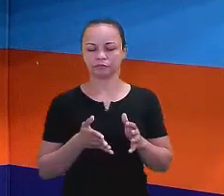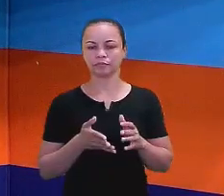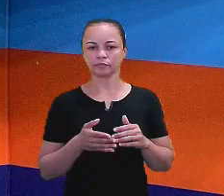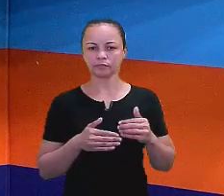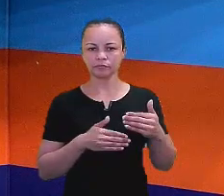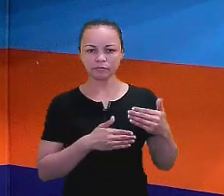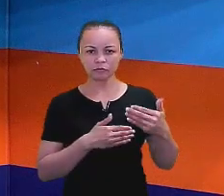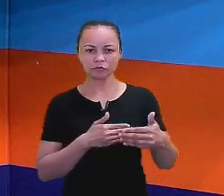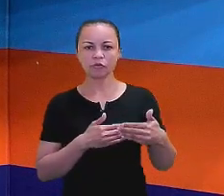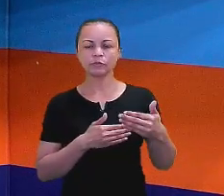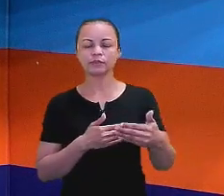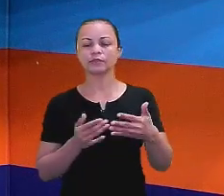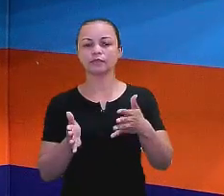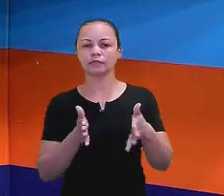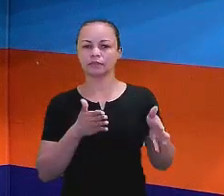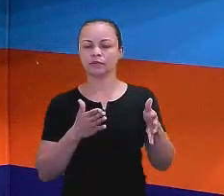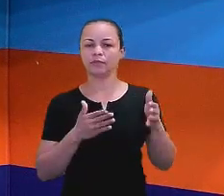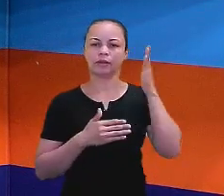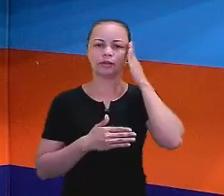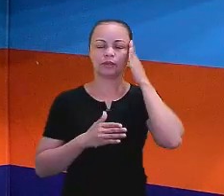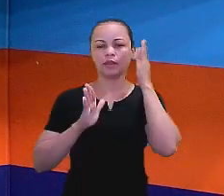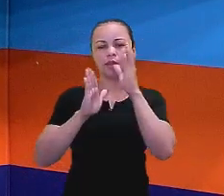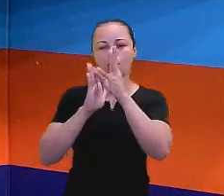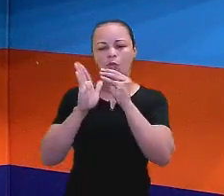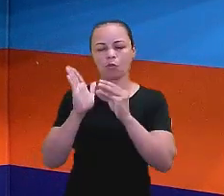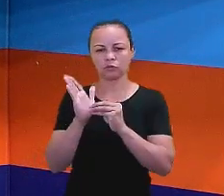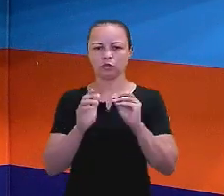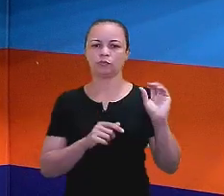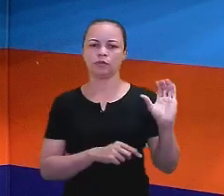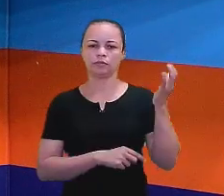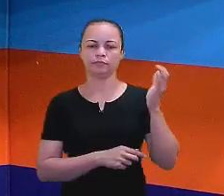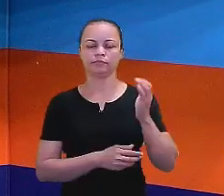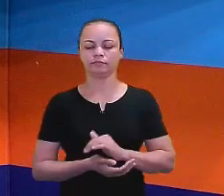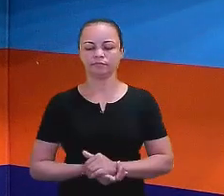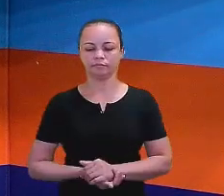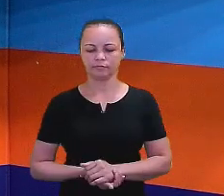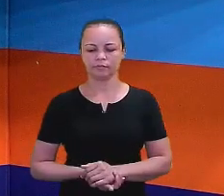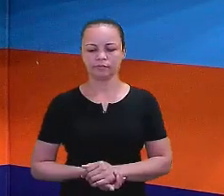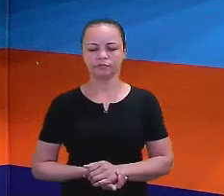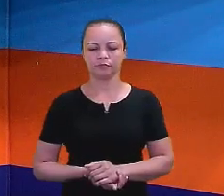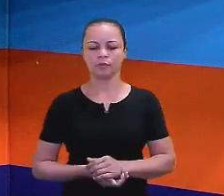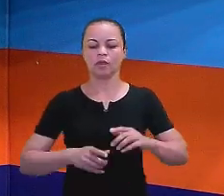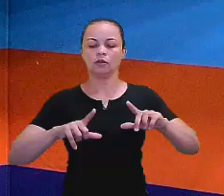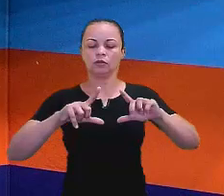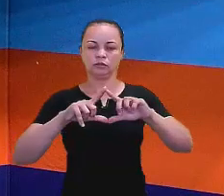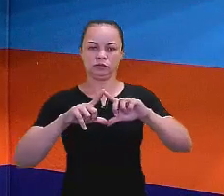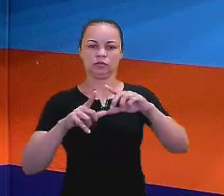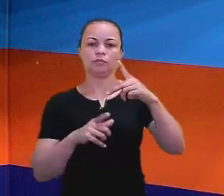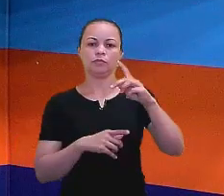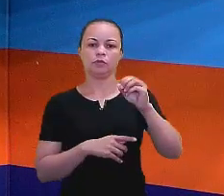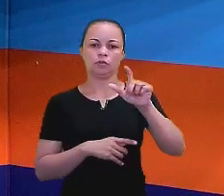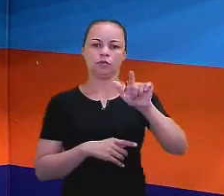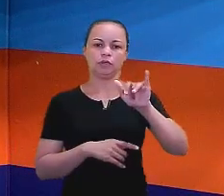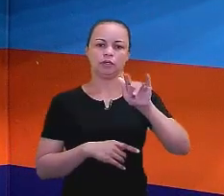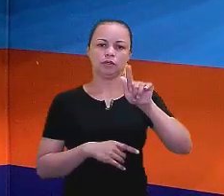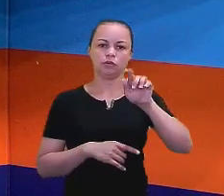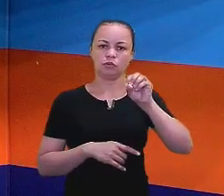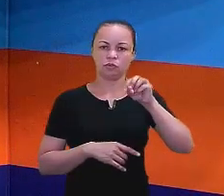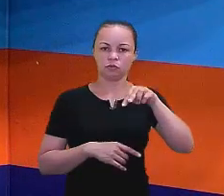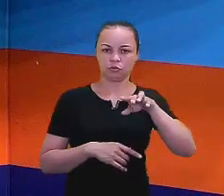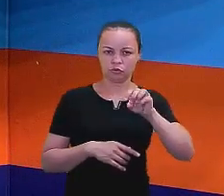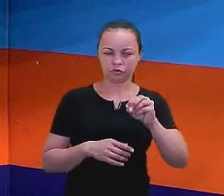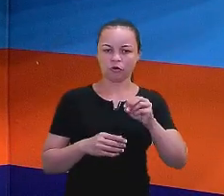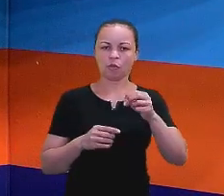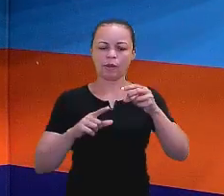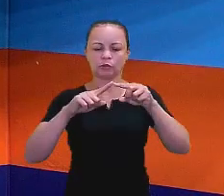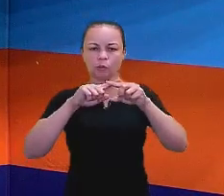vamos seguir. Entender o conteúdo para que a gente possa resolver. Os triângulos são polígonos formados por três